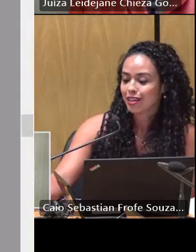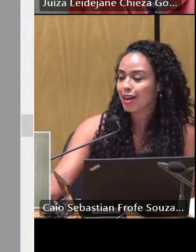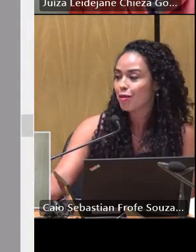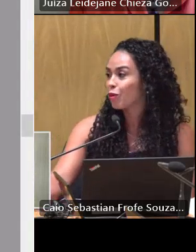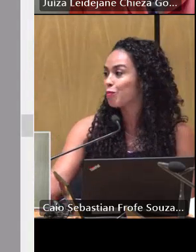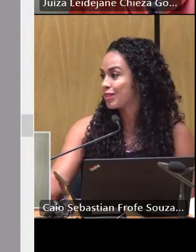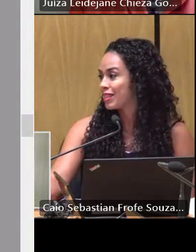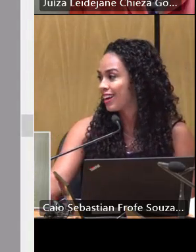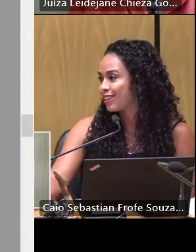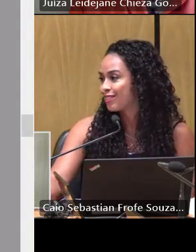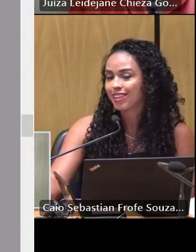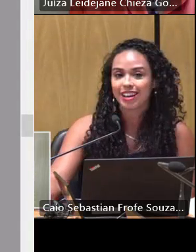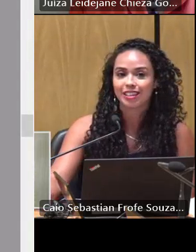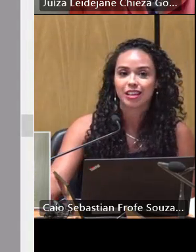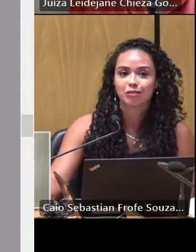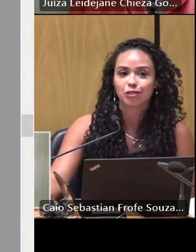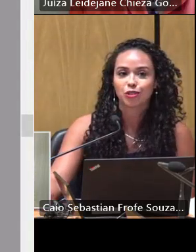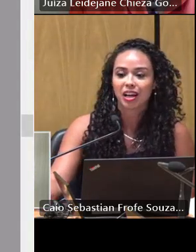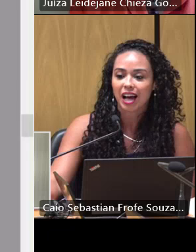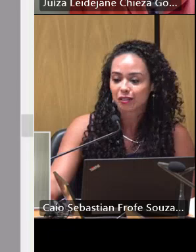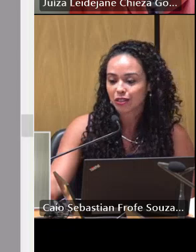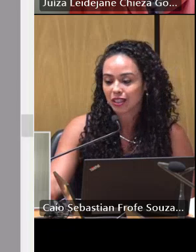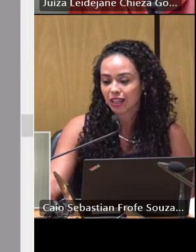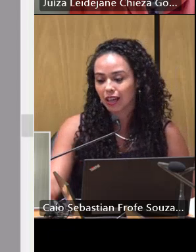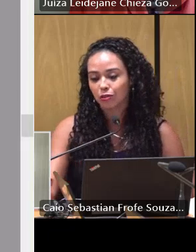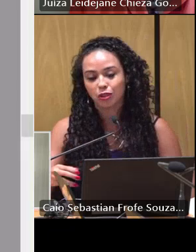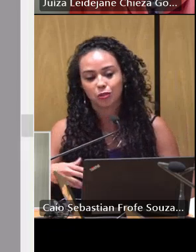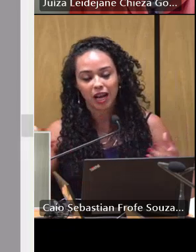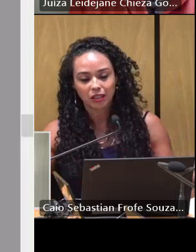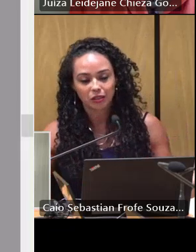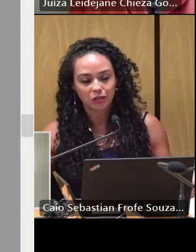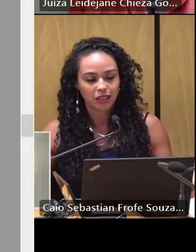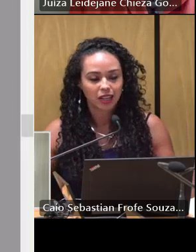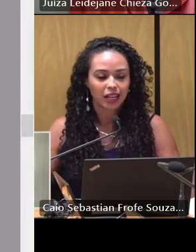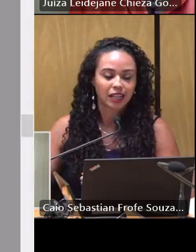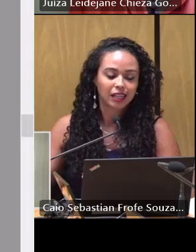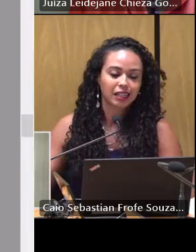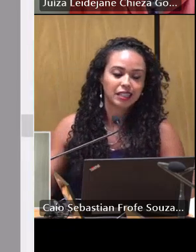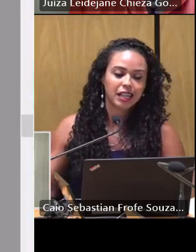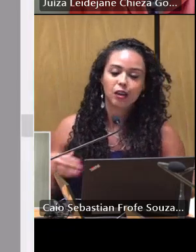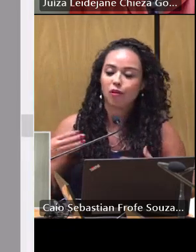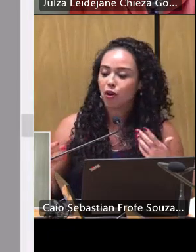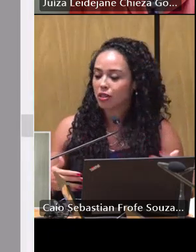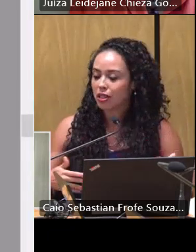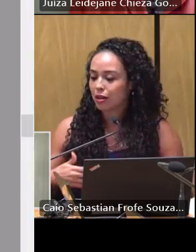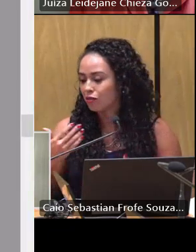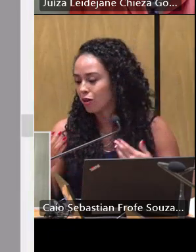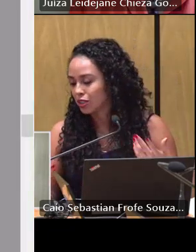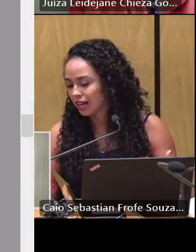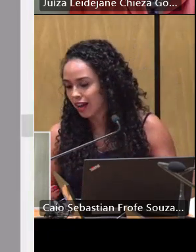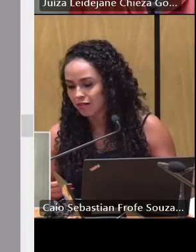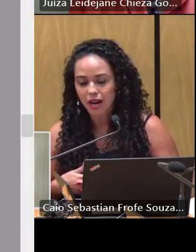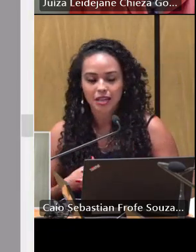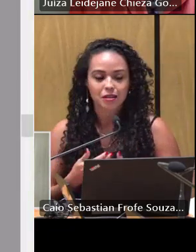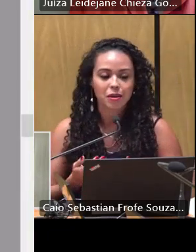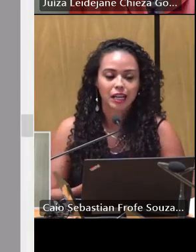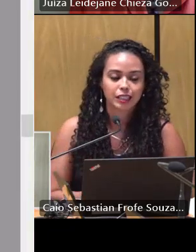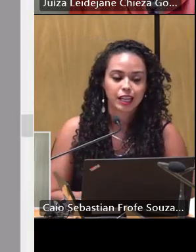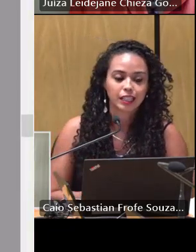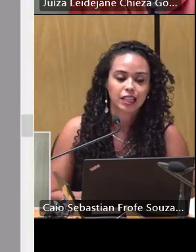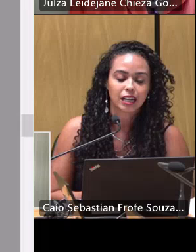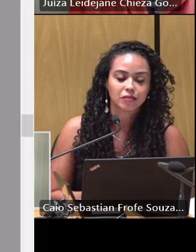na época como cemitério né eles eram jogados num espaço ã E aí conforme o tempo conforme chegavam mais e